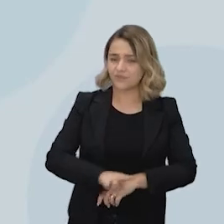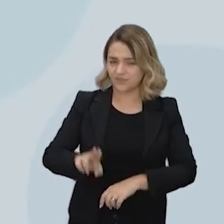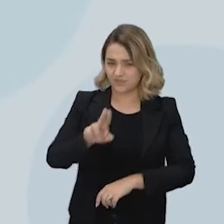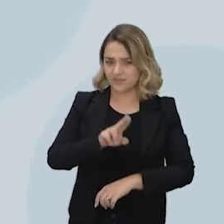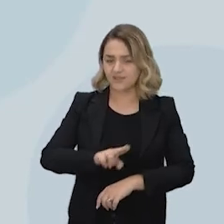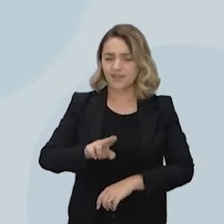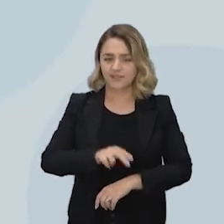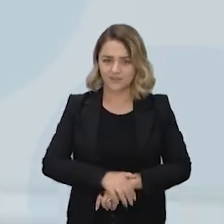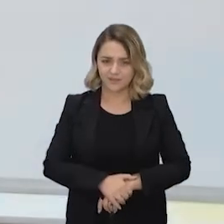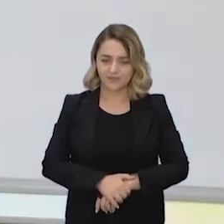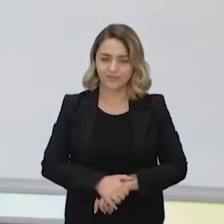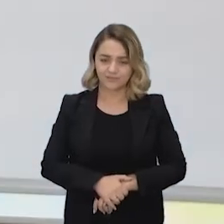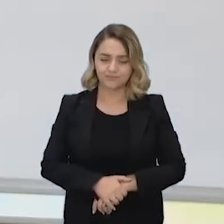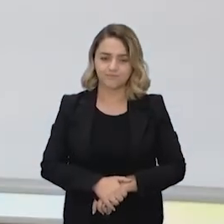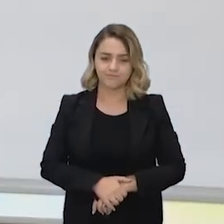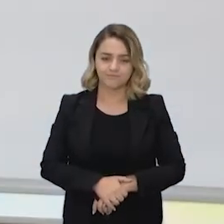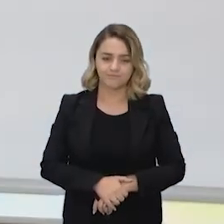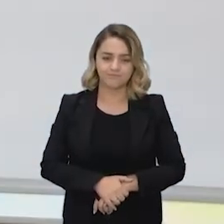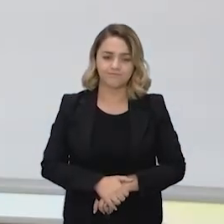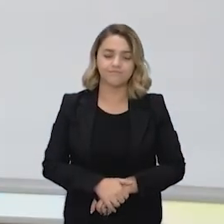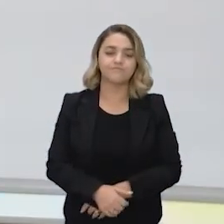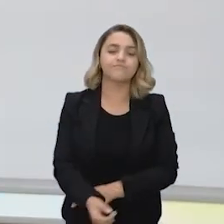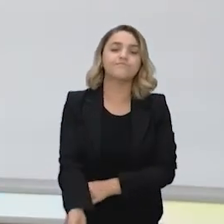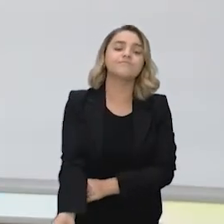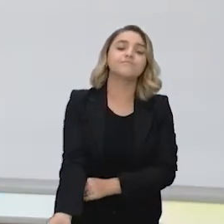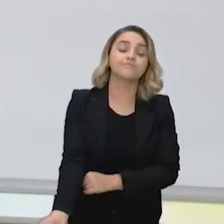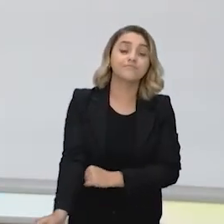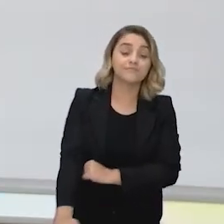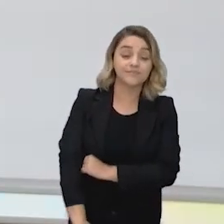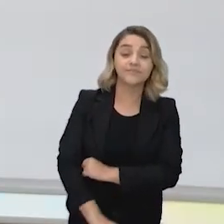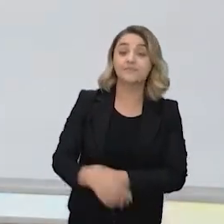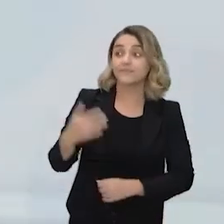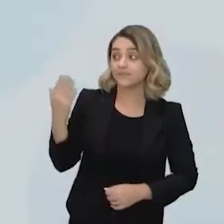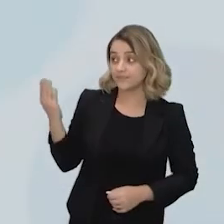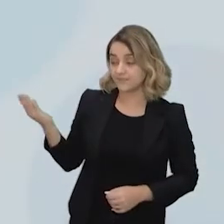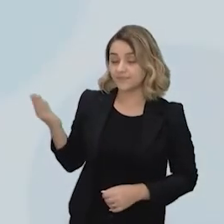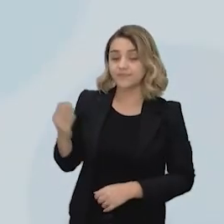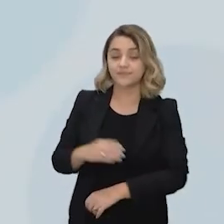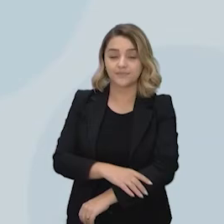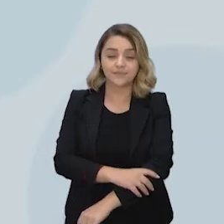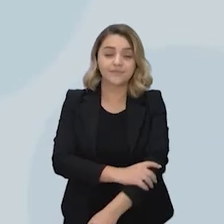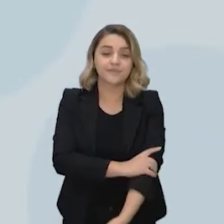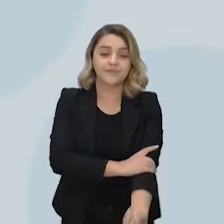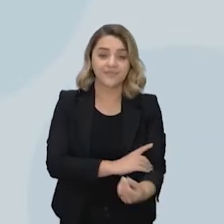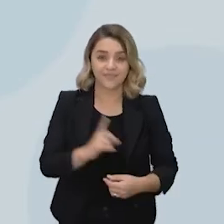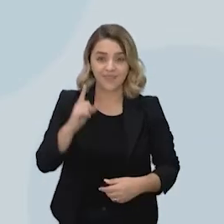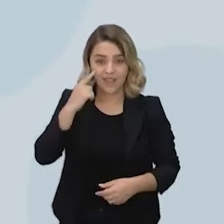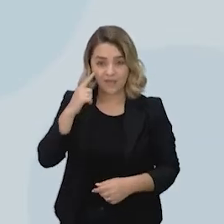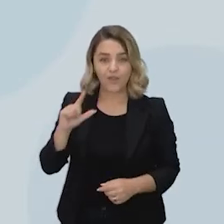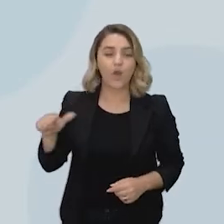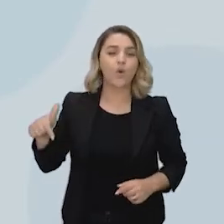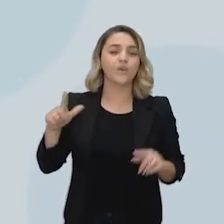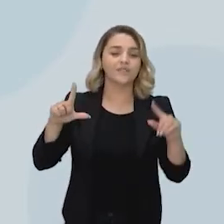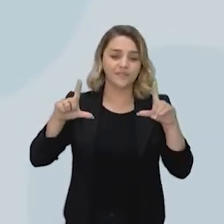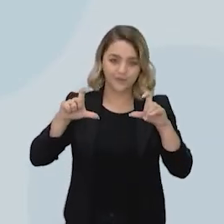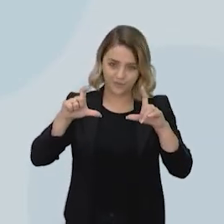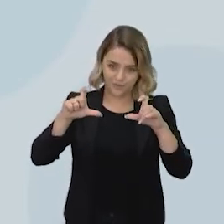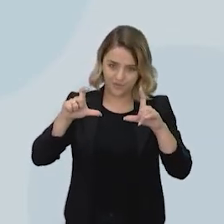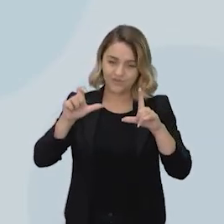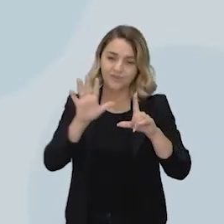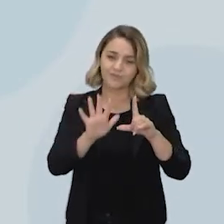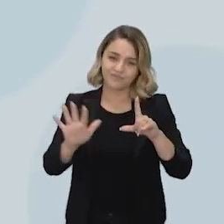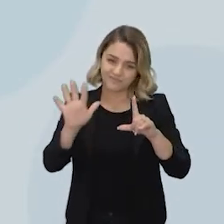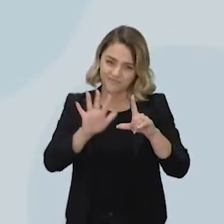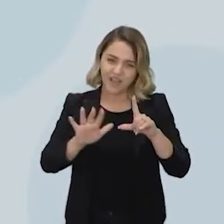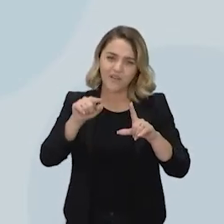da siderurgia. Né, aqui é uma outra foto, né, uma outra figura, né,